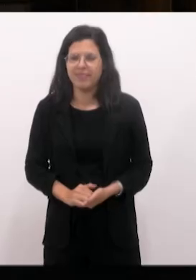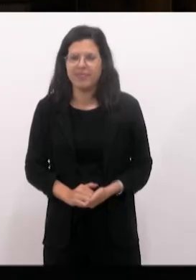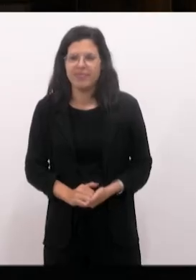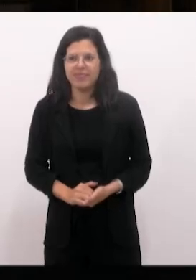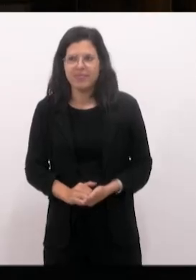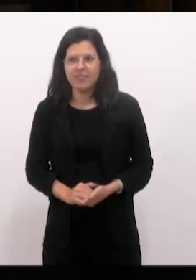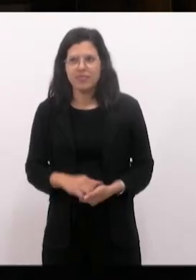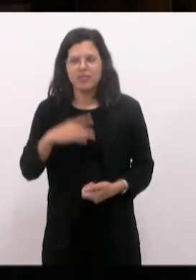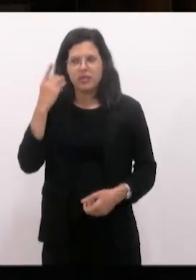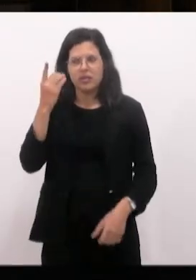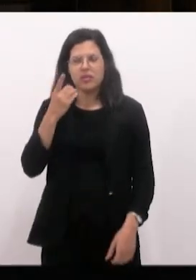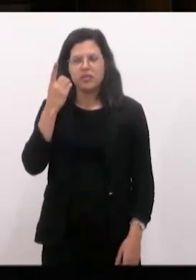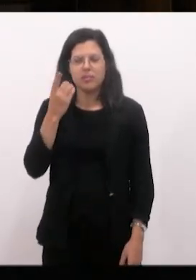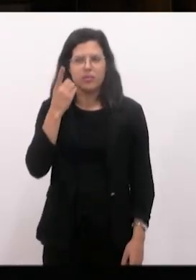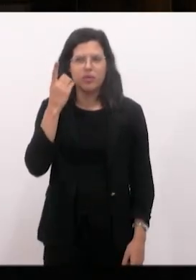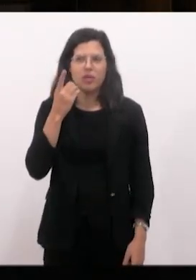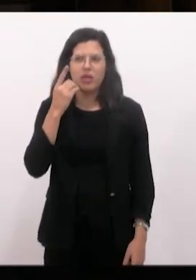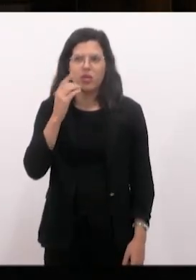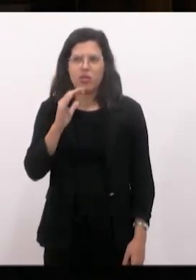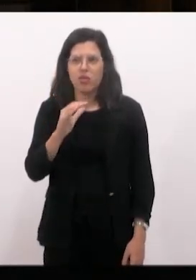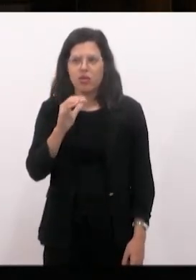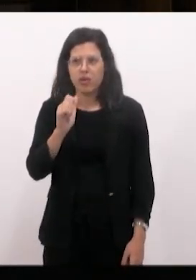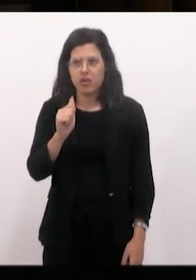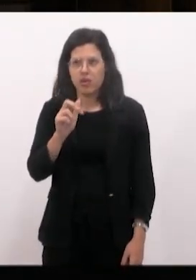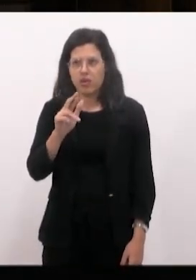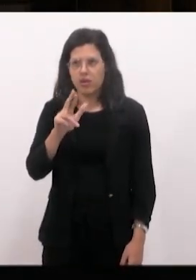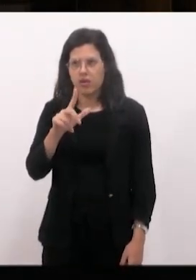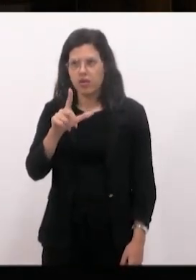deputado Carlos Augusto,